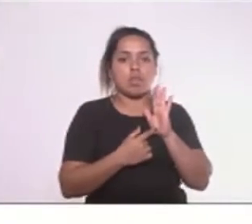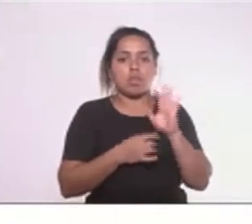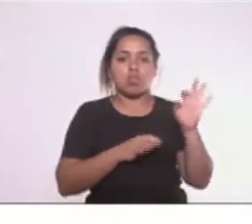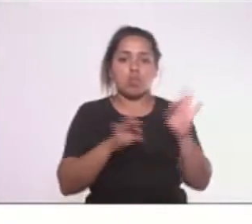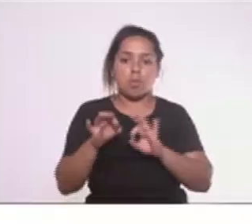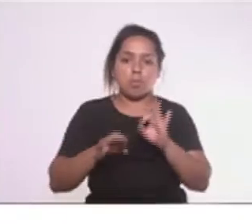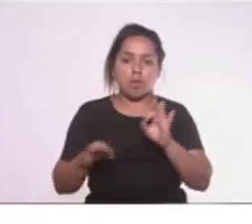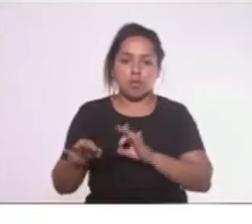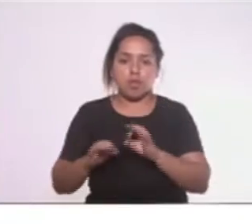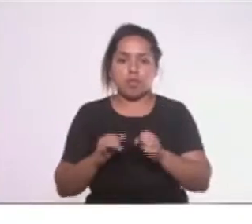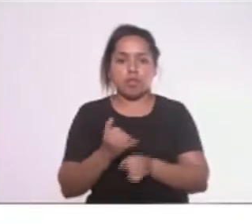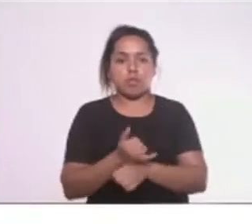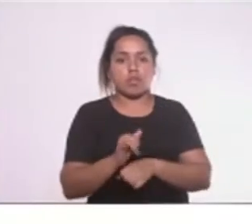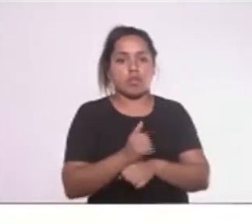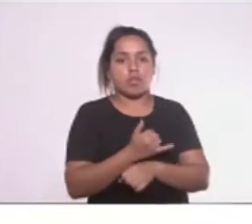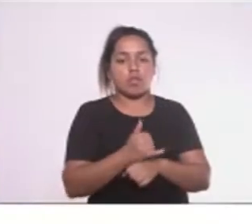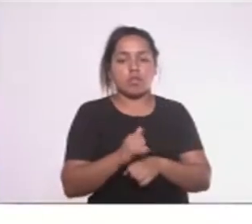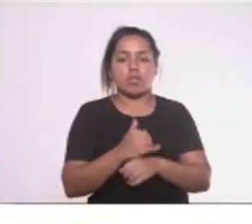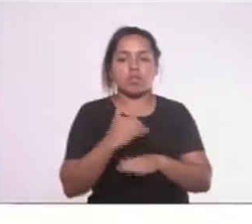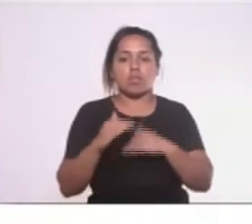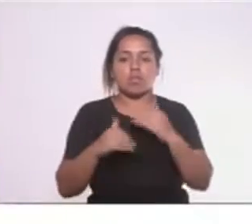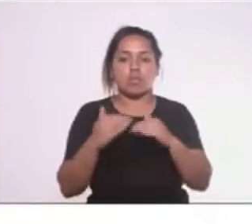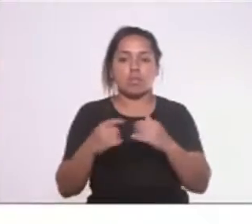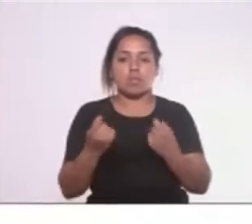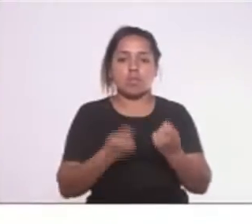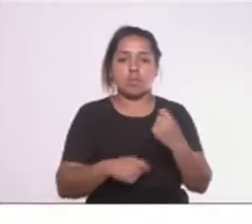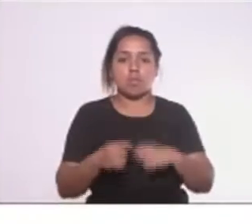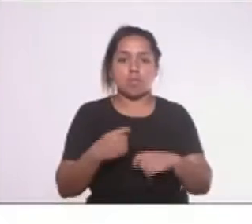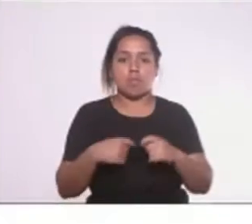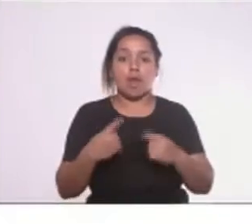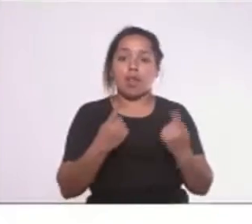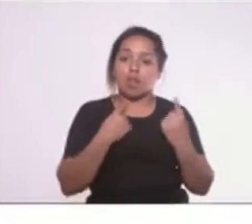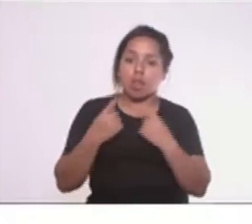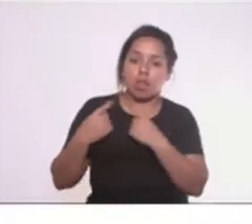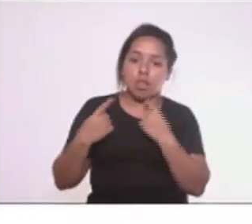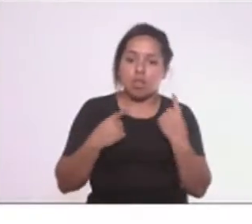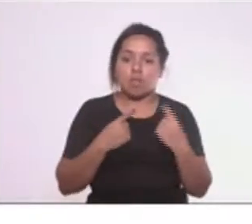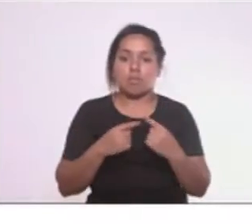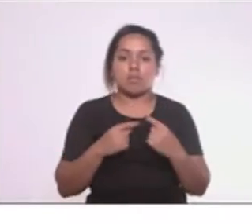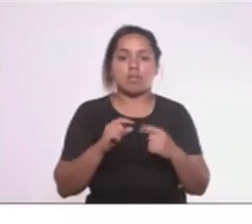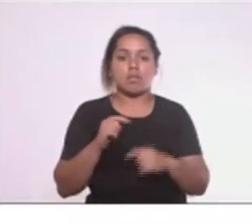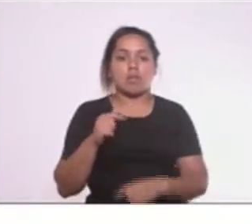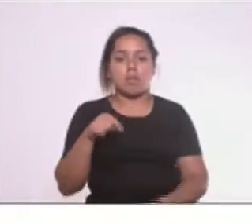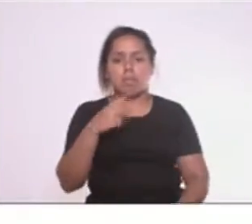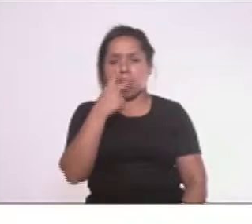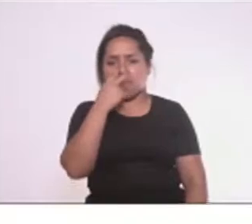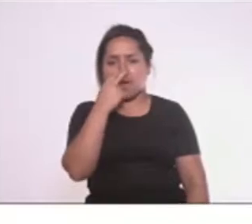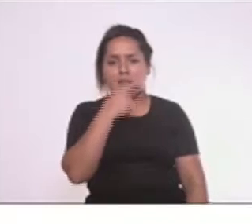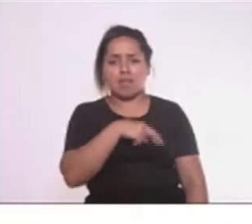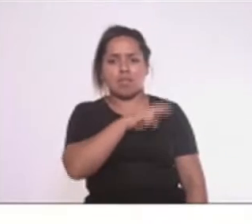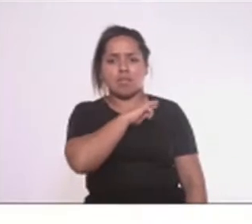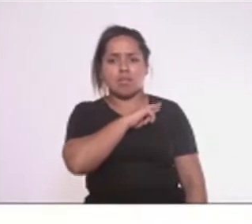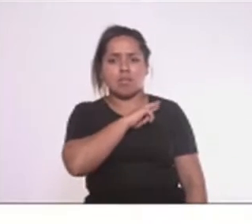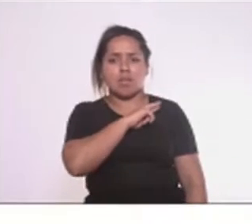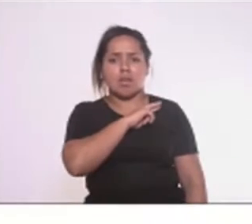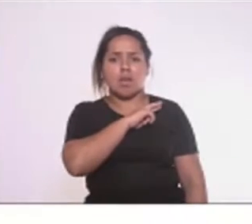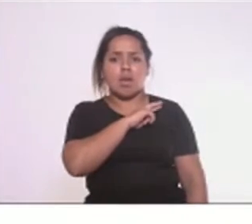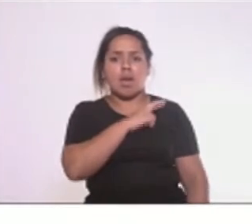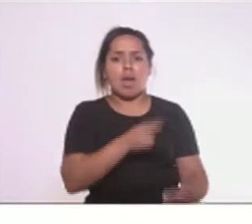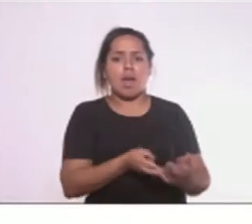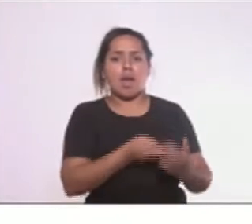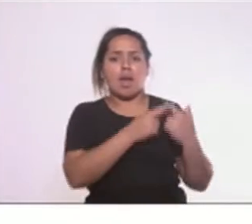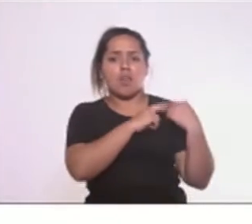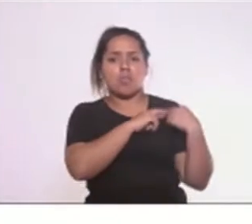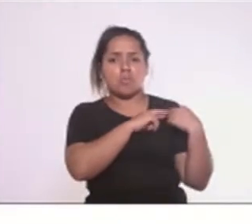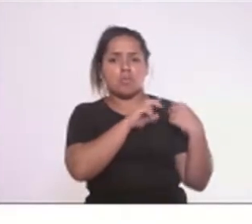projeto estratégico de desenvolvimento econômico e social para debater, não é? E eu acho que essa é a missão, me parece, do primeiro semestre do ano que vem,